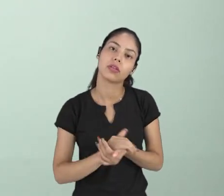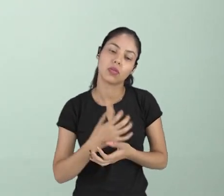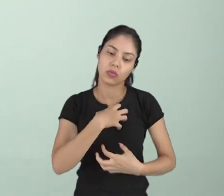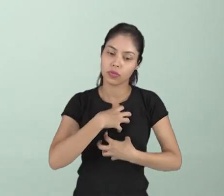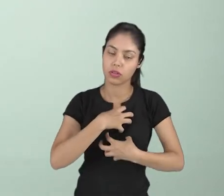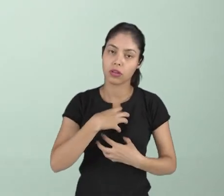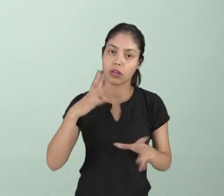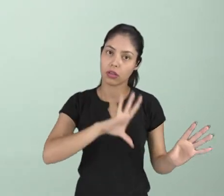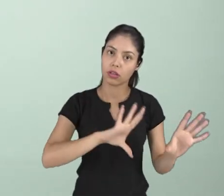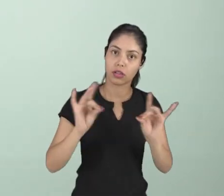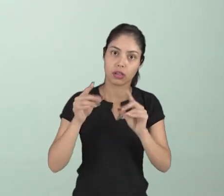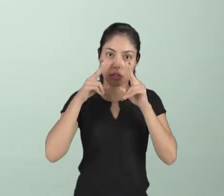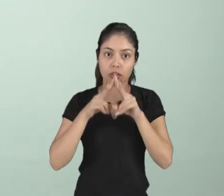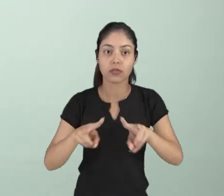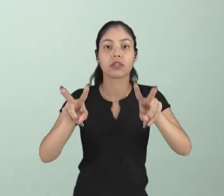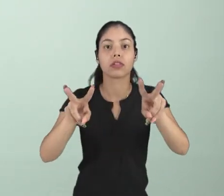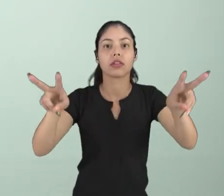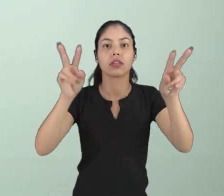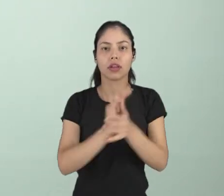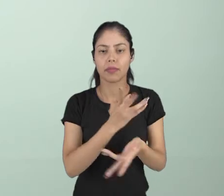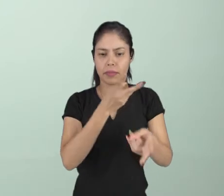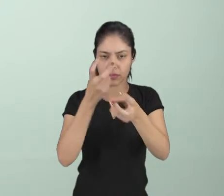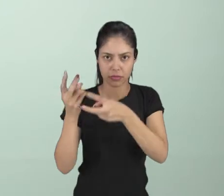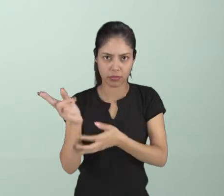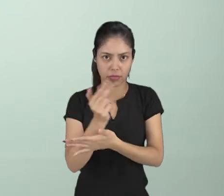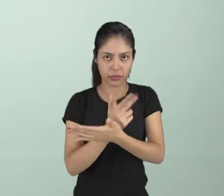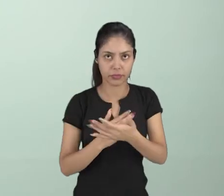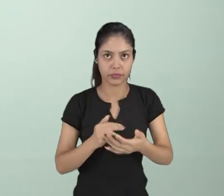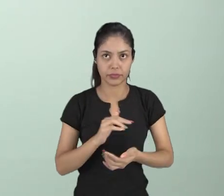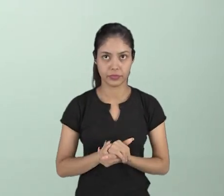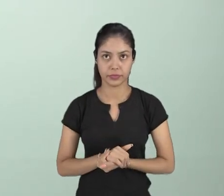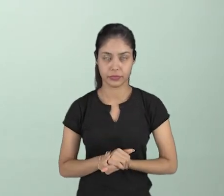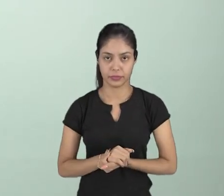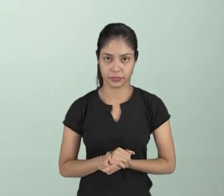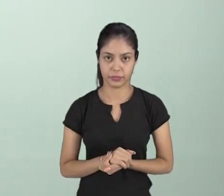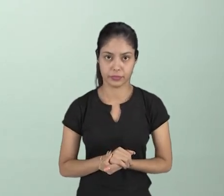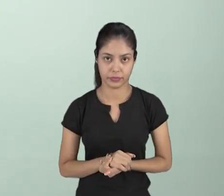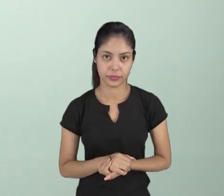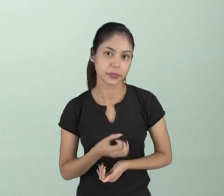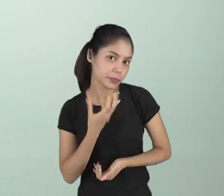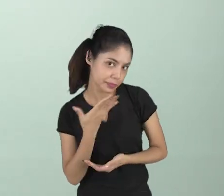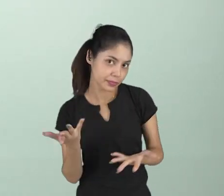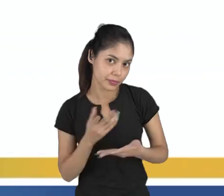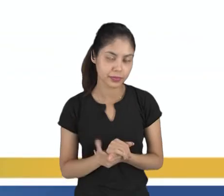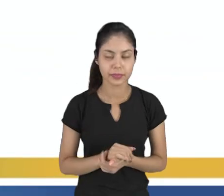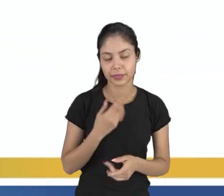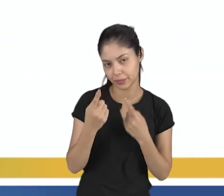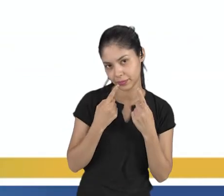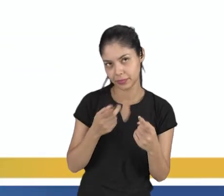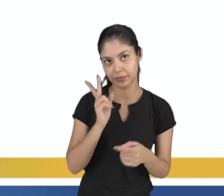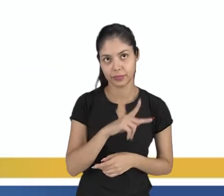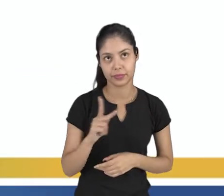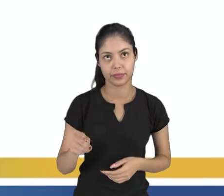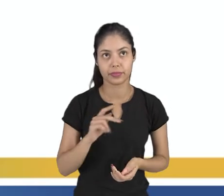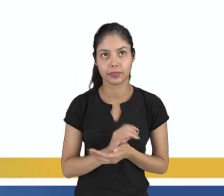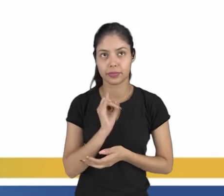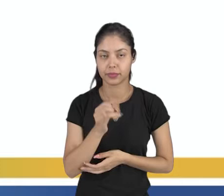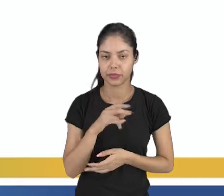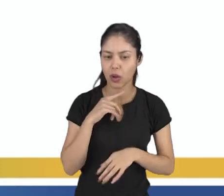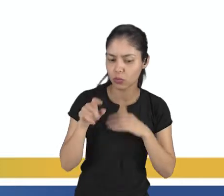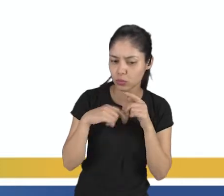sentimentos através da visualização ou percepção da arte, tá bom? E aí seria interessante você discutir com seu professor se ficar